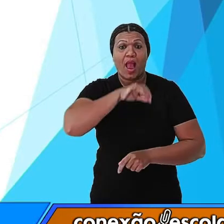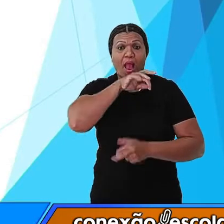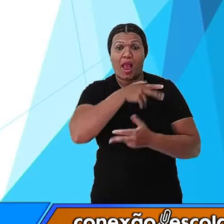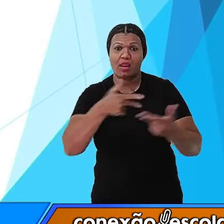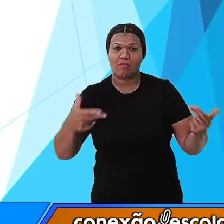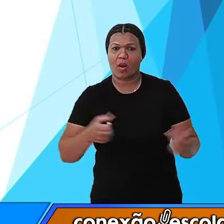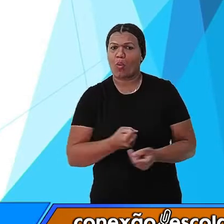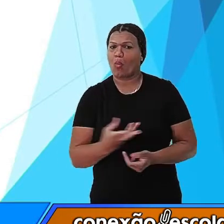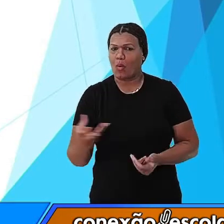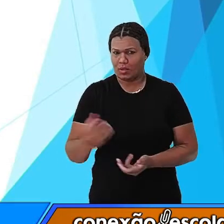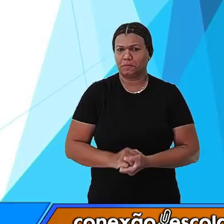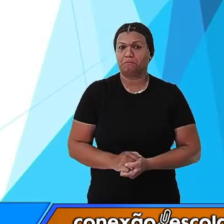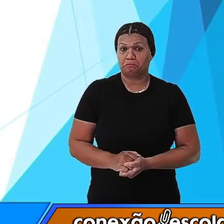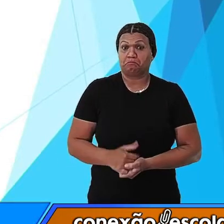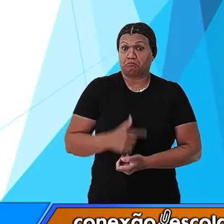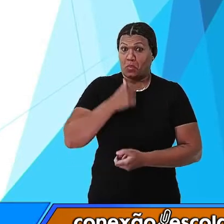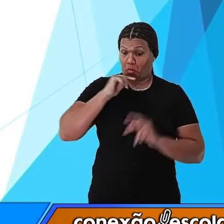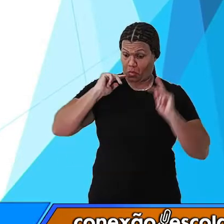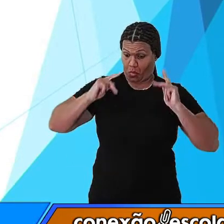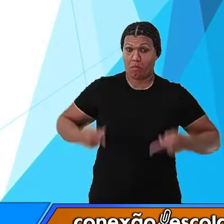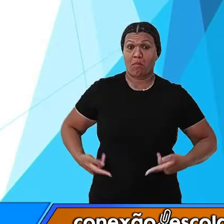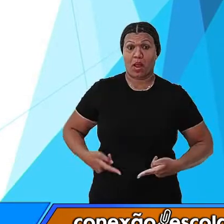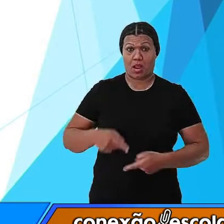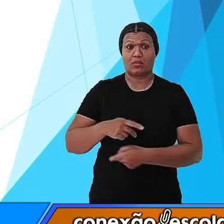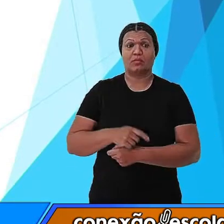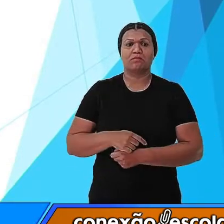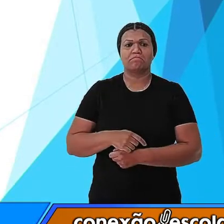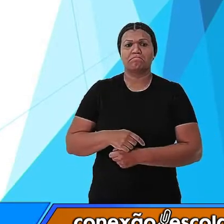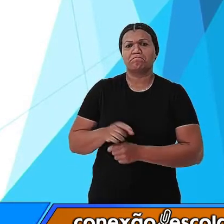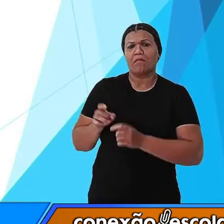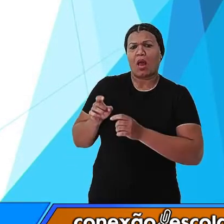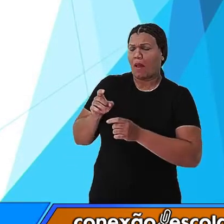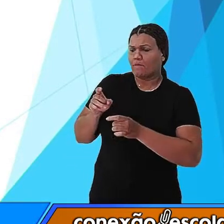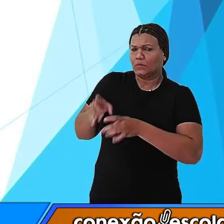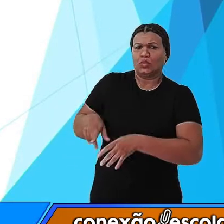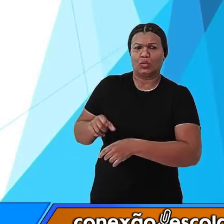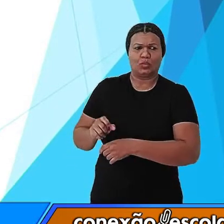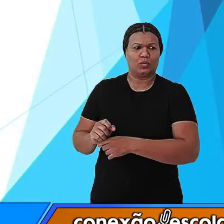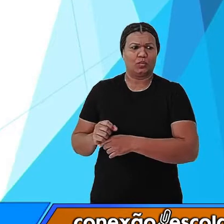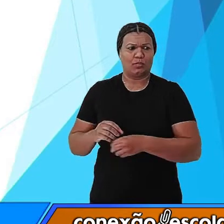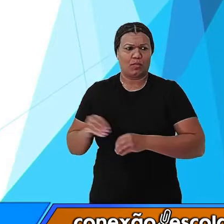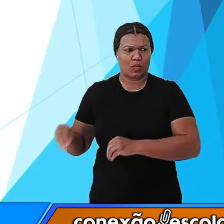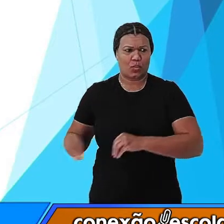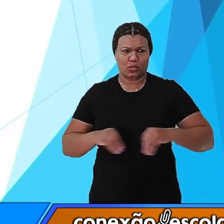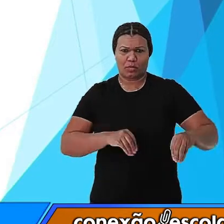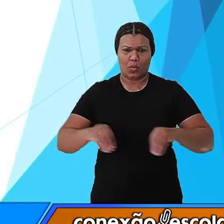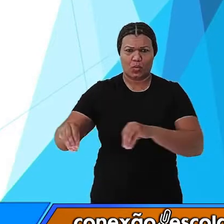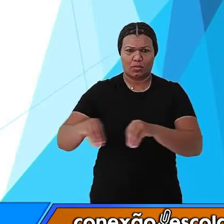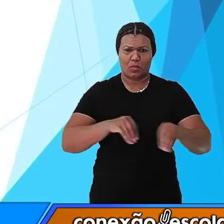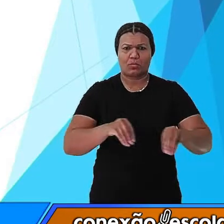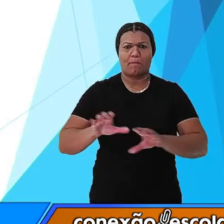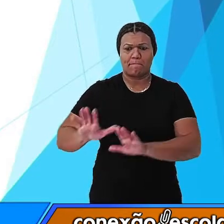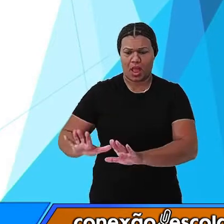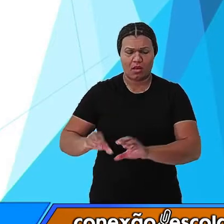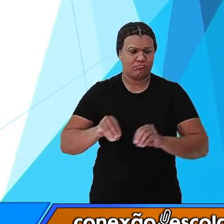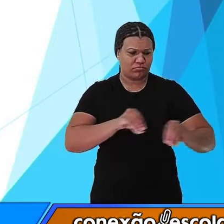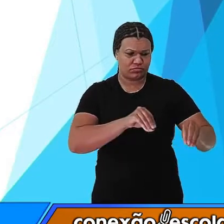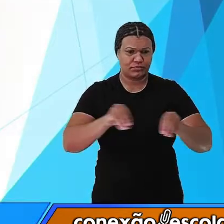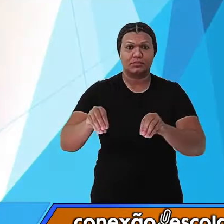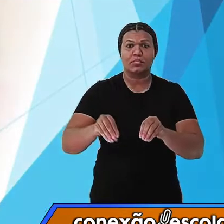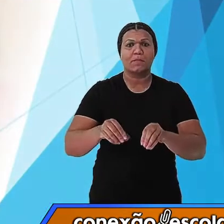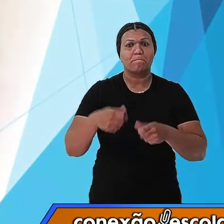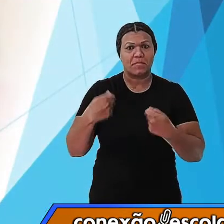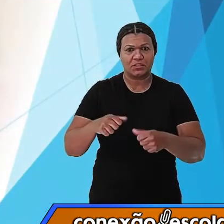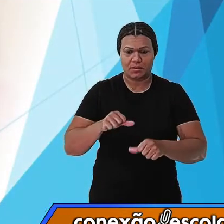homem primitivo deixou de ser nômade, a necessidade de quantificar suas coisas foi se